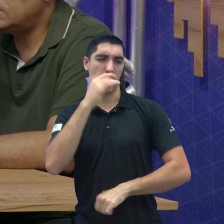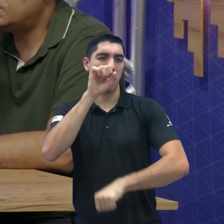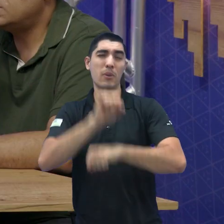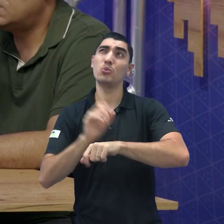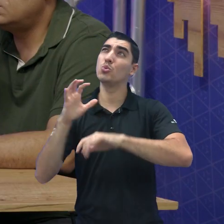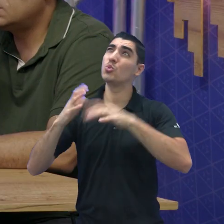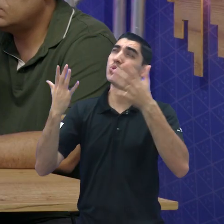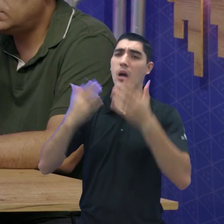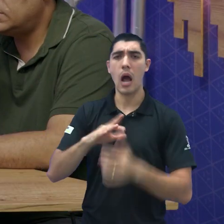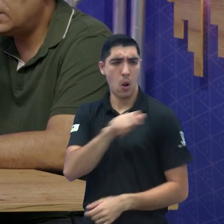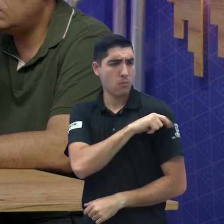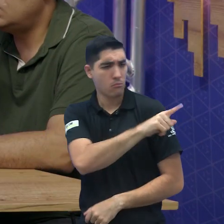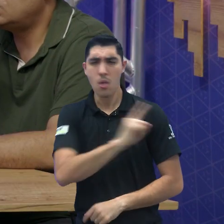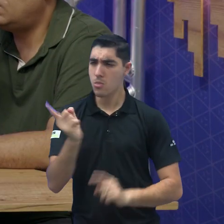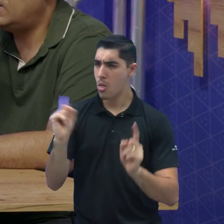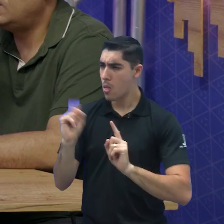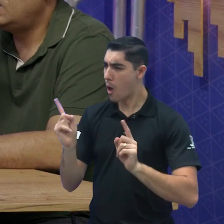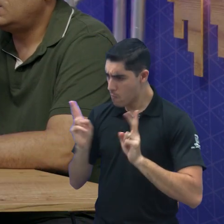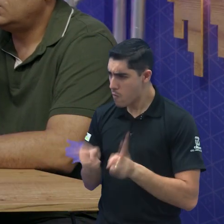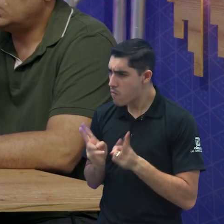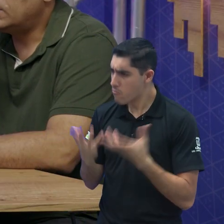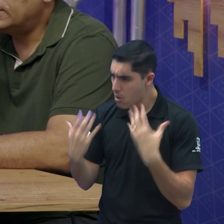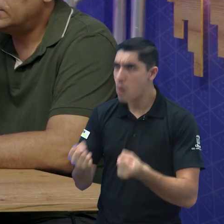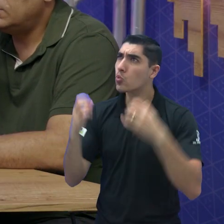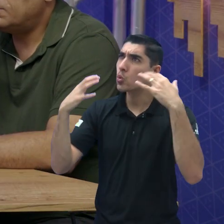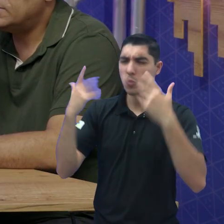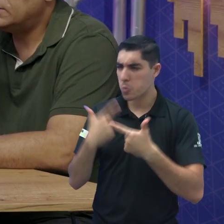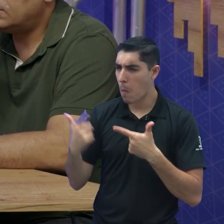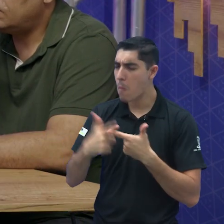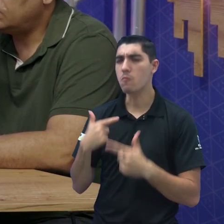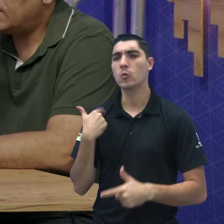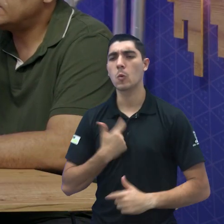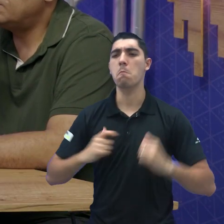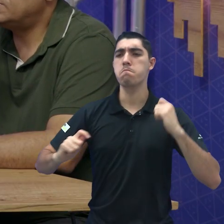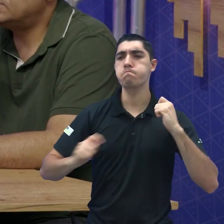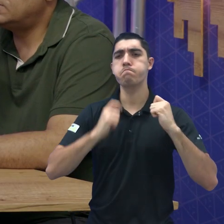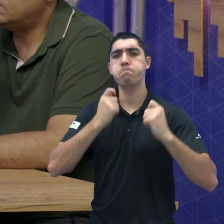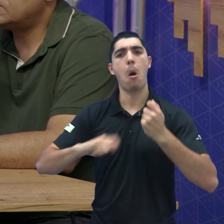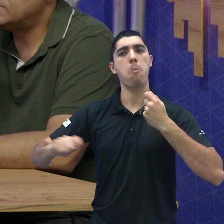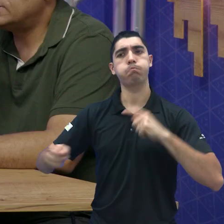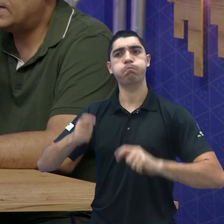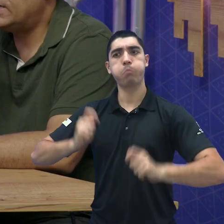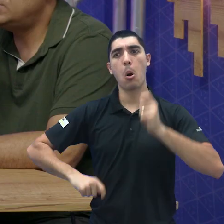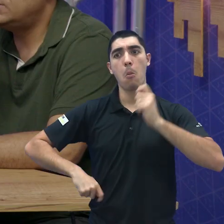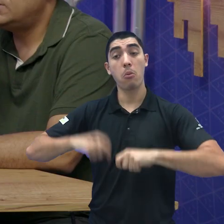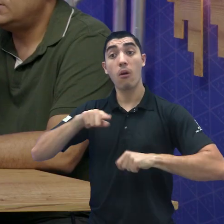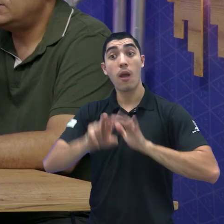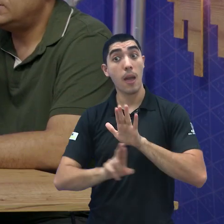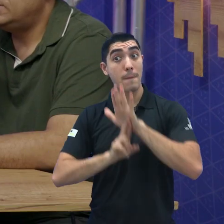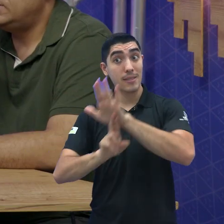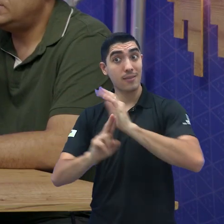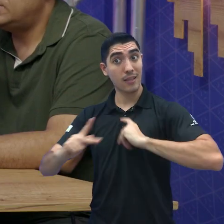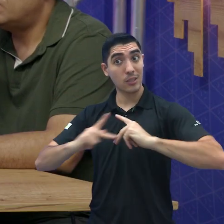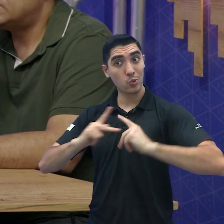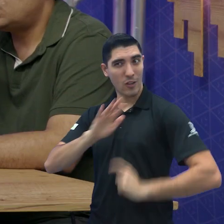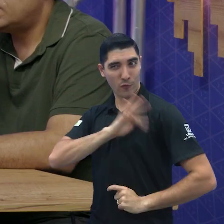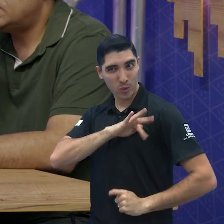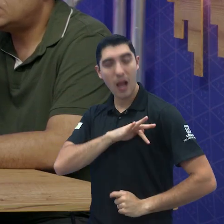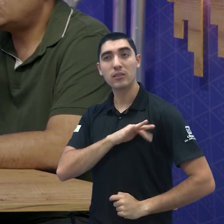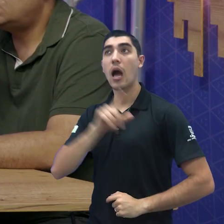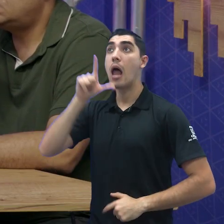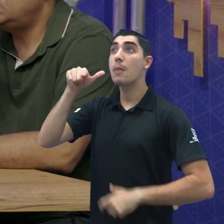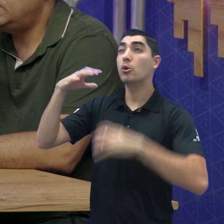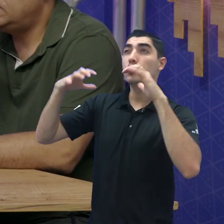o evento, mas os alunos quiseram continuar tocando, representando a Fundaz, representando nossa cidade, e depois a